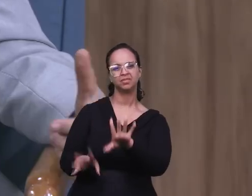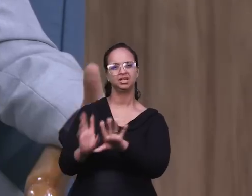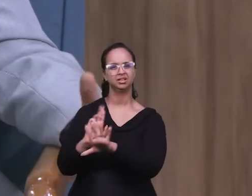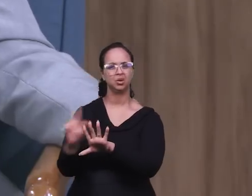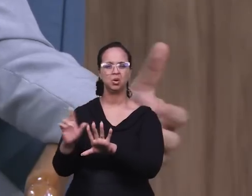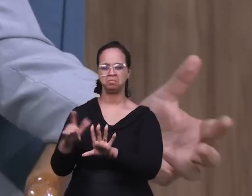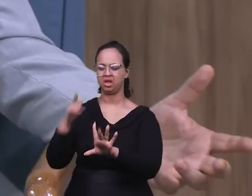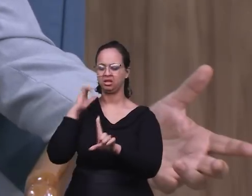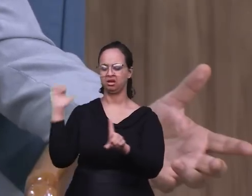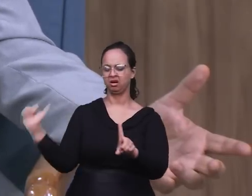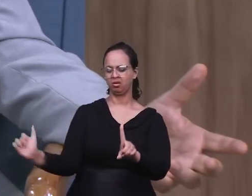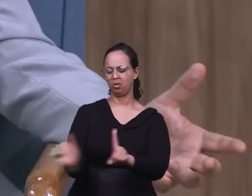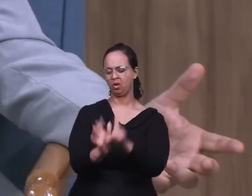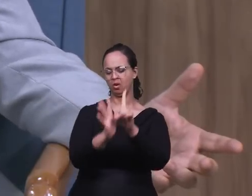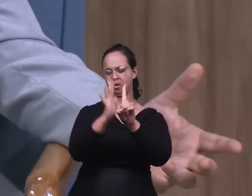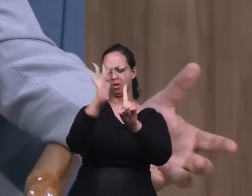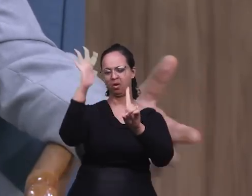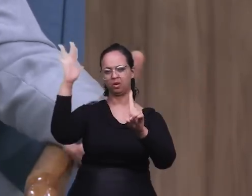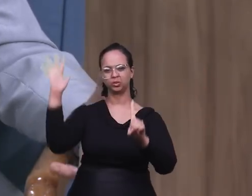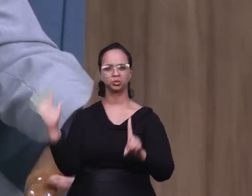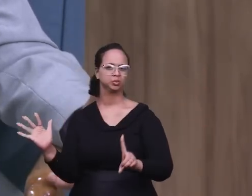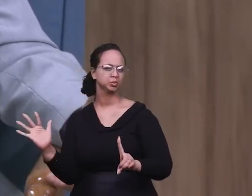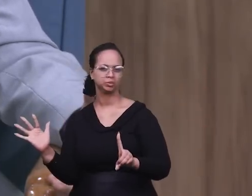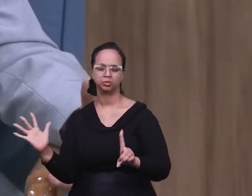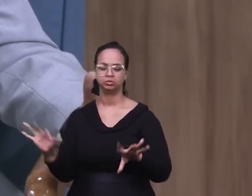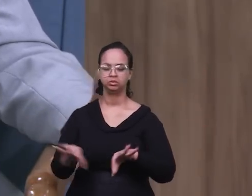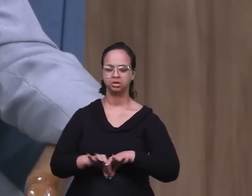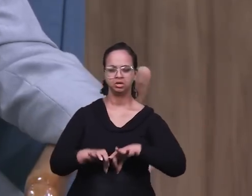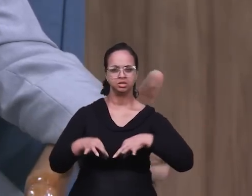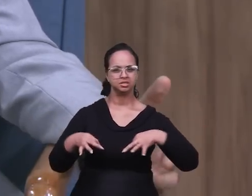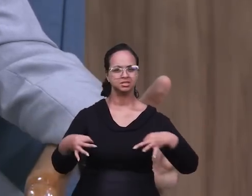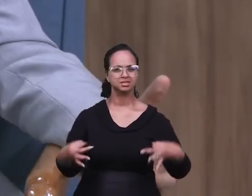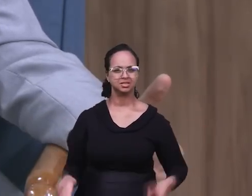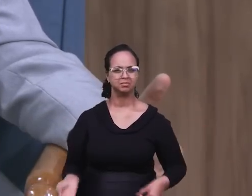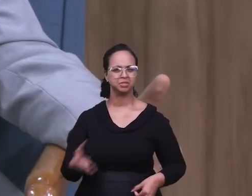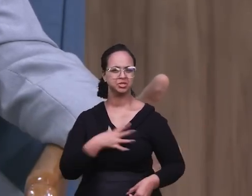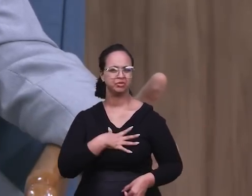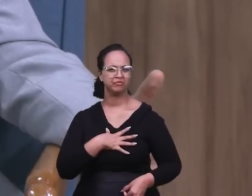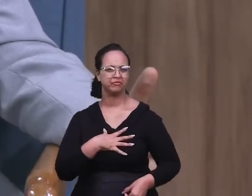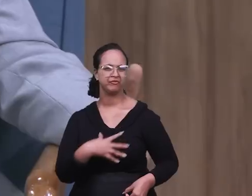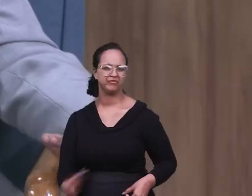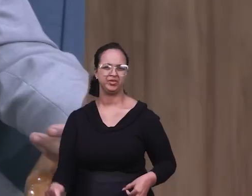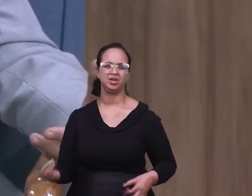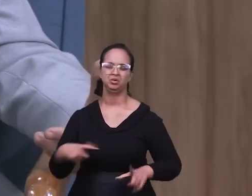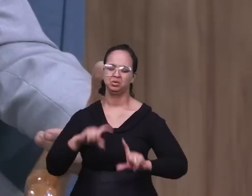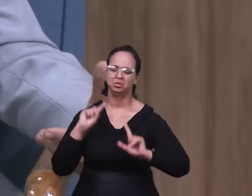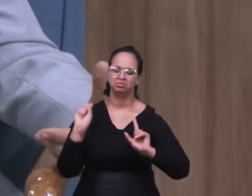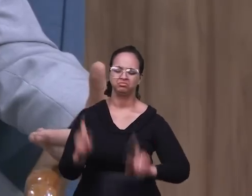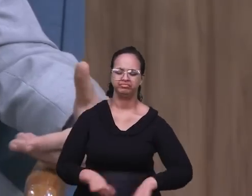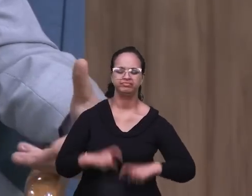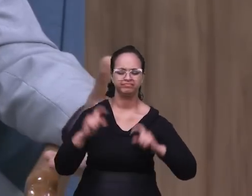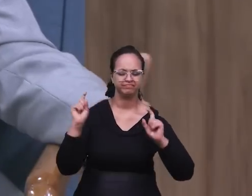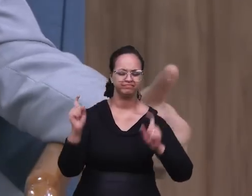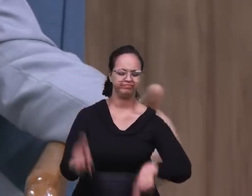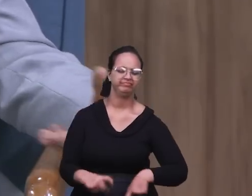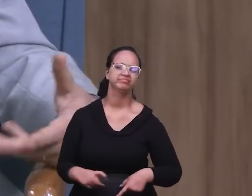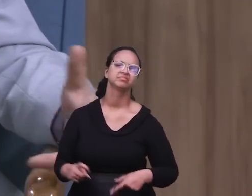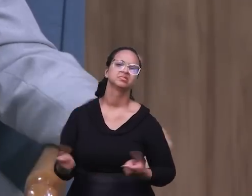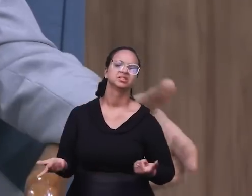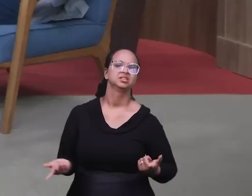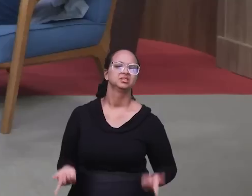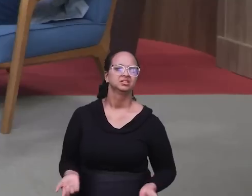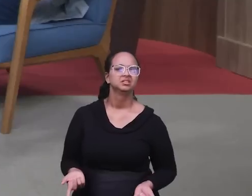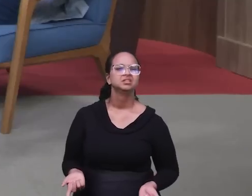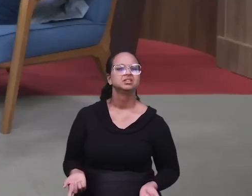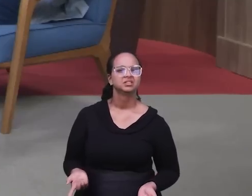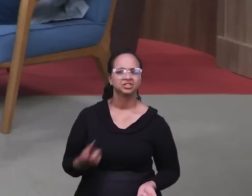numa situação de glória humana, mas um homem simples, filho de um carpinteiro, né, que teve uma vida naturalmente sofrida,